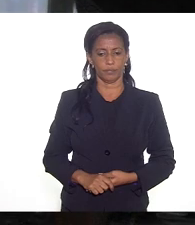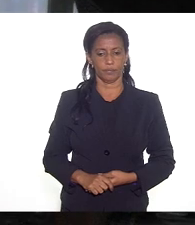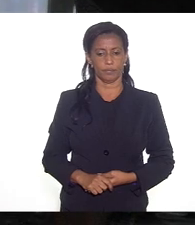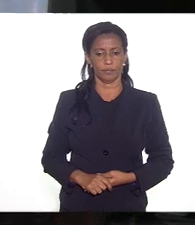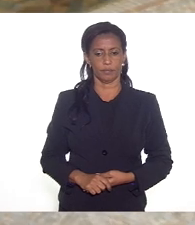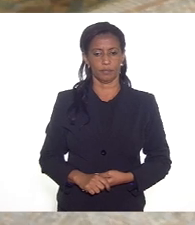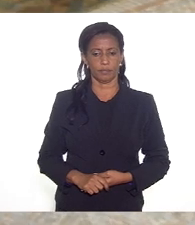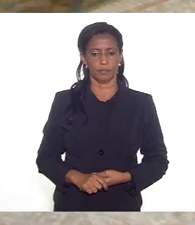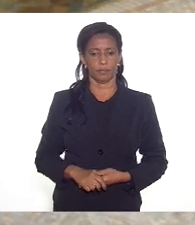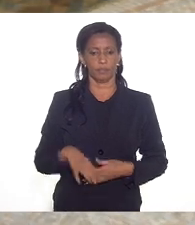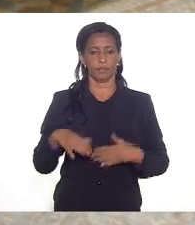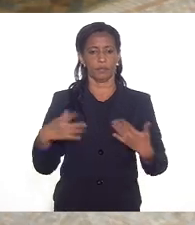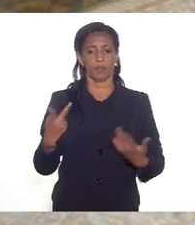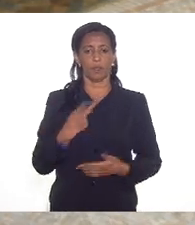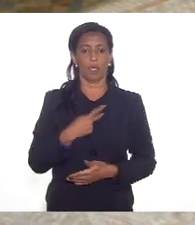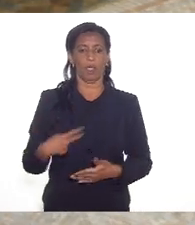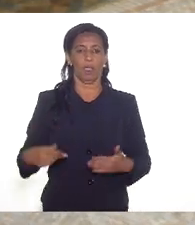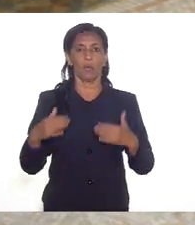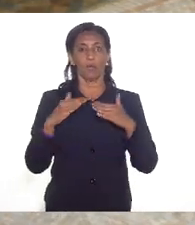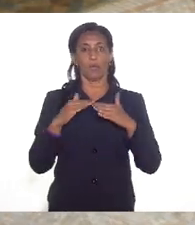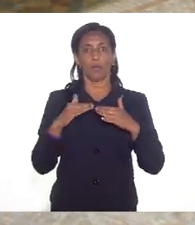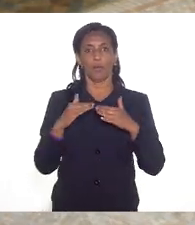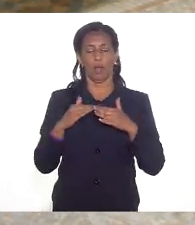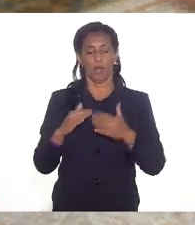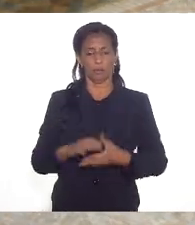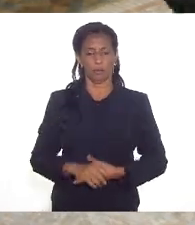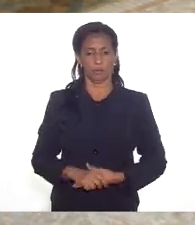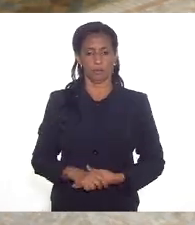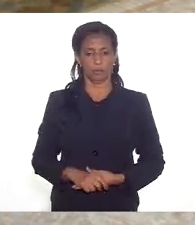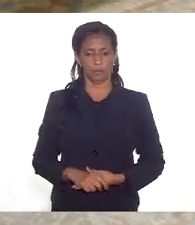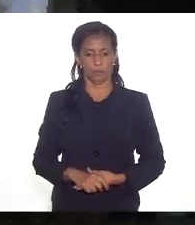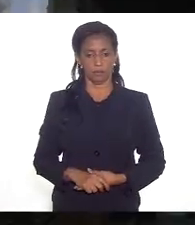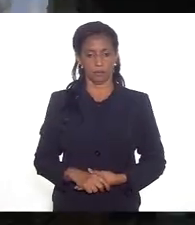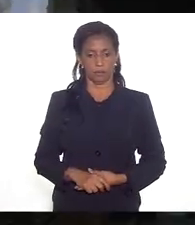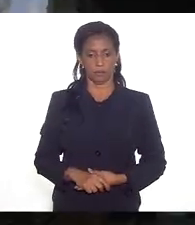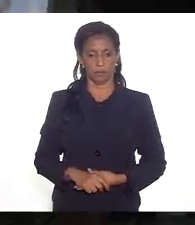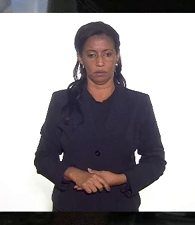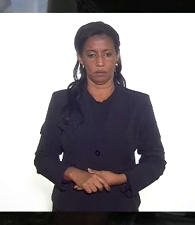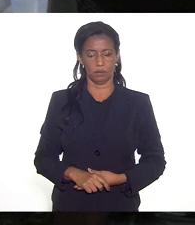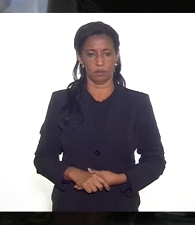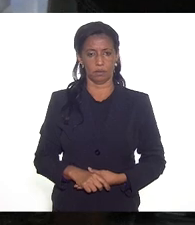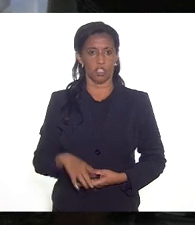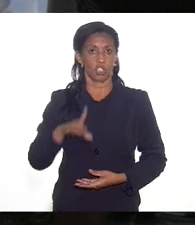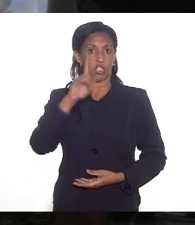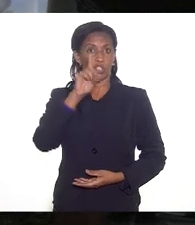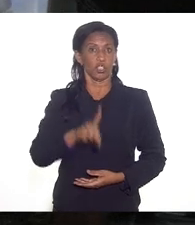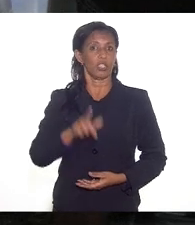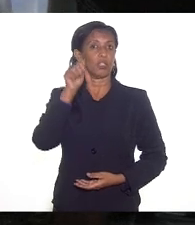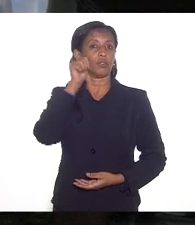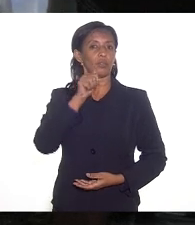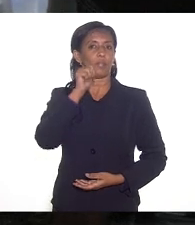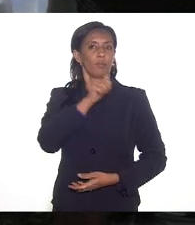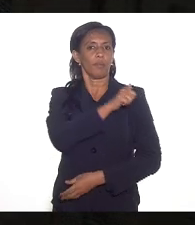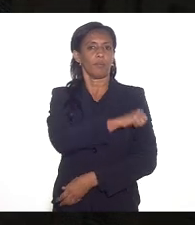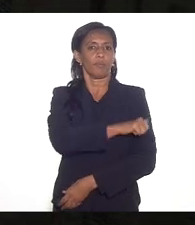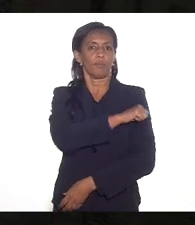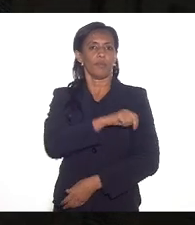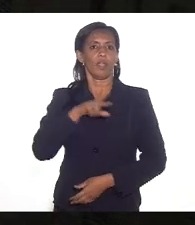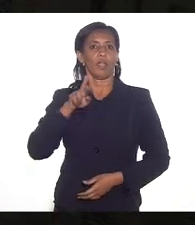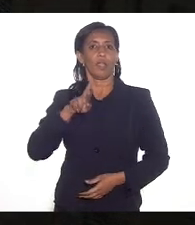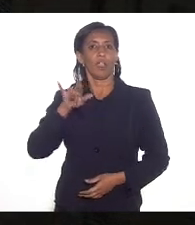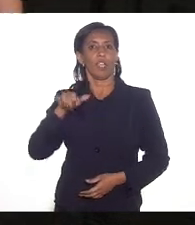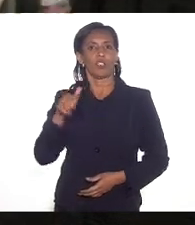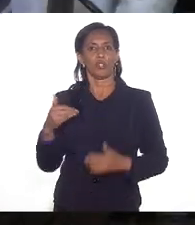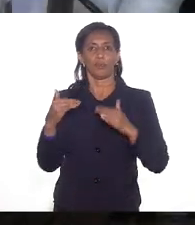o senhor presidente parecer favorável promoção DVD a lei da mulher do problema era favorável com